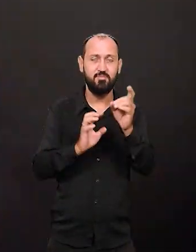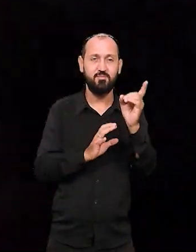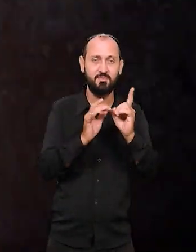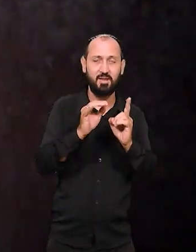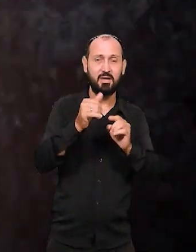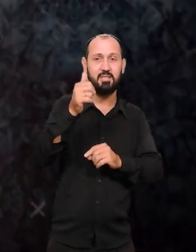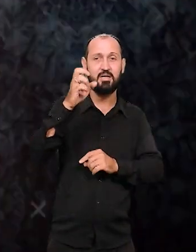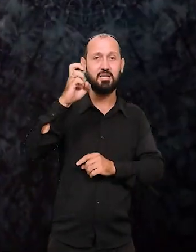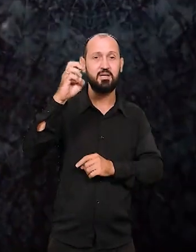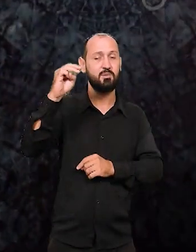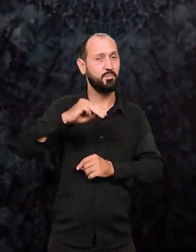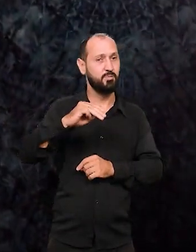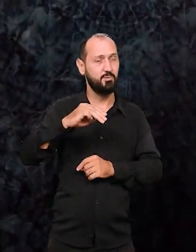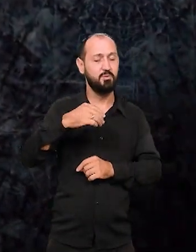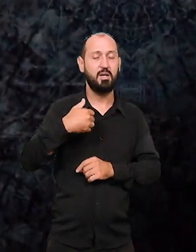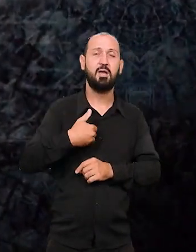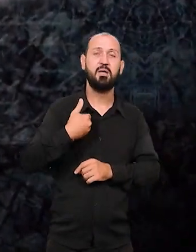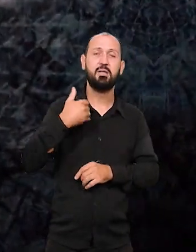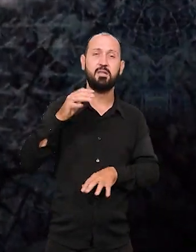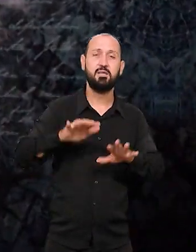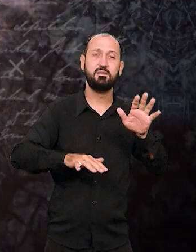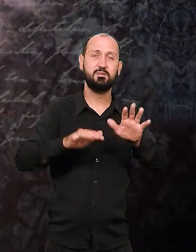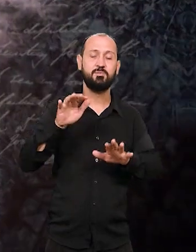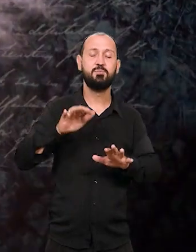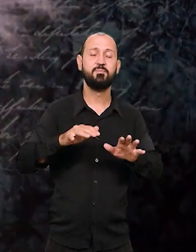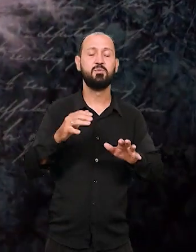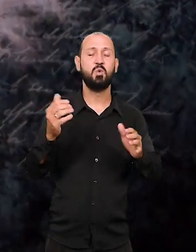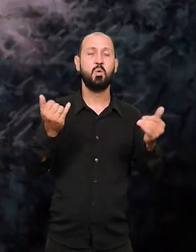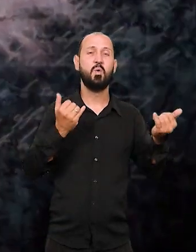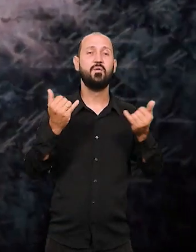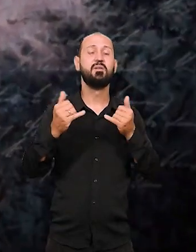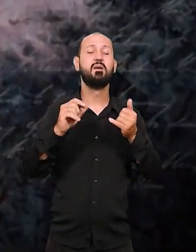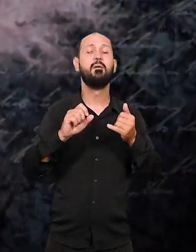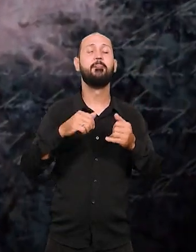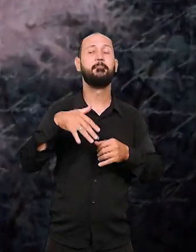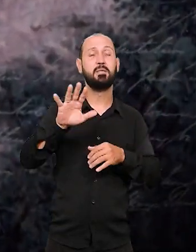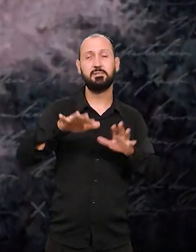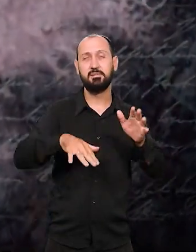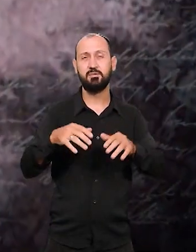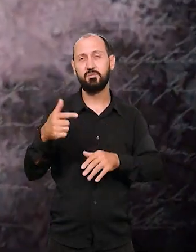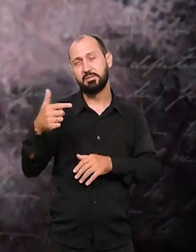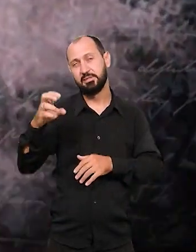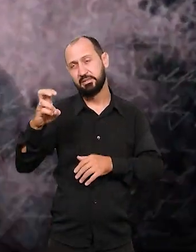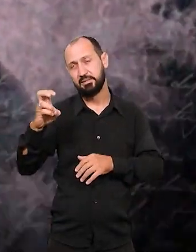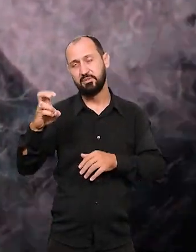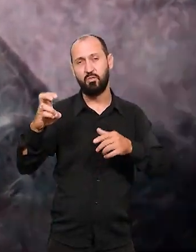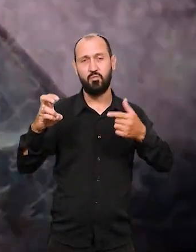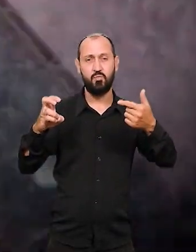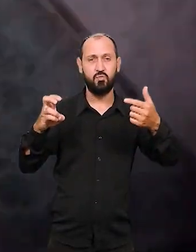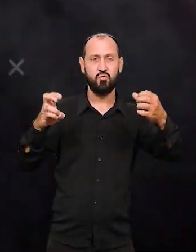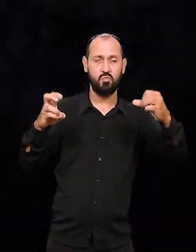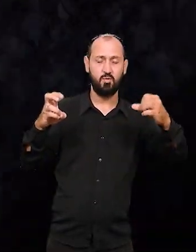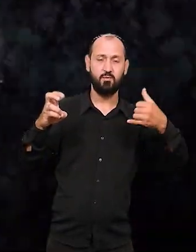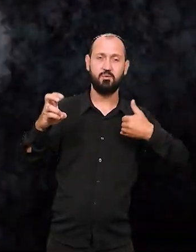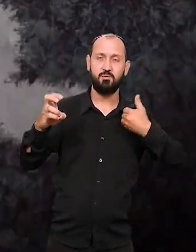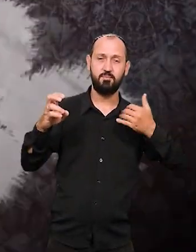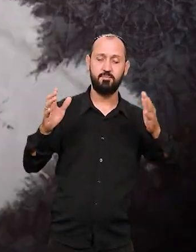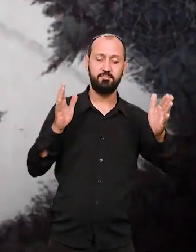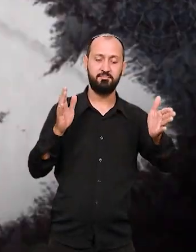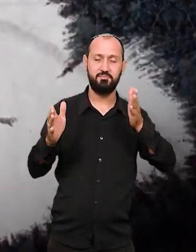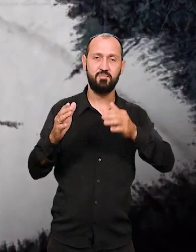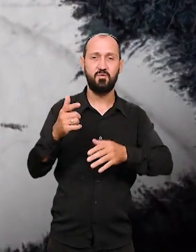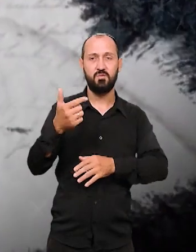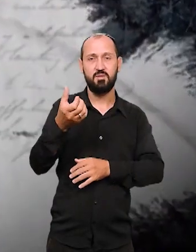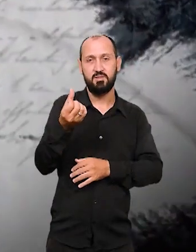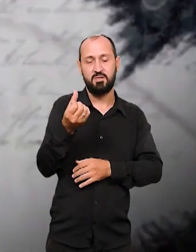a cada 15 minutos. A faixa etária com maior número de notificações está entre 25 a 29 anos,